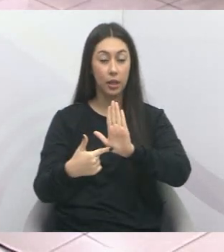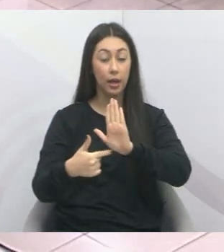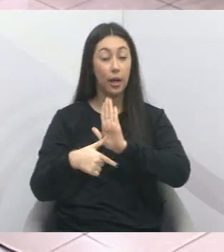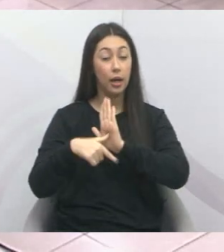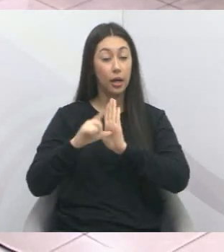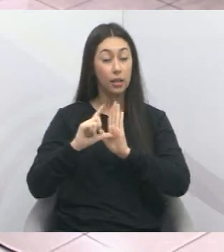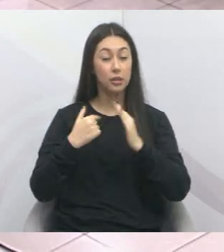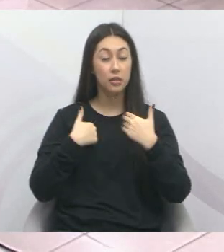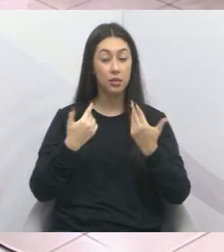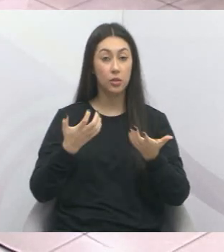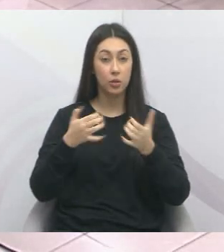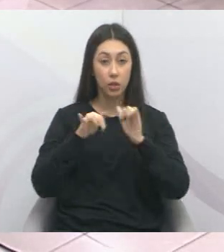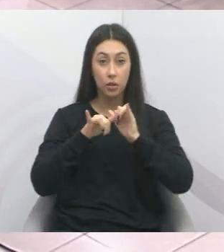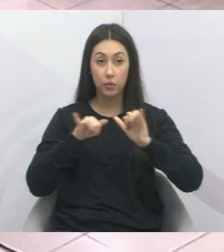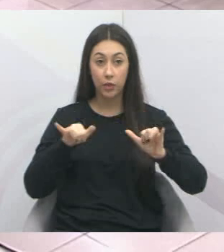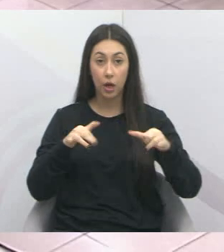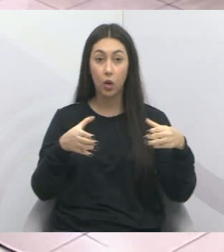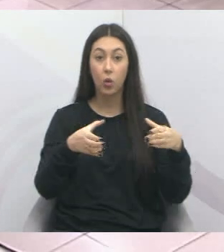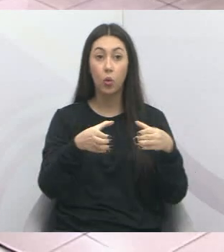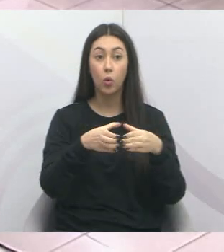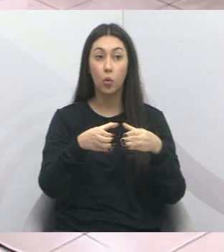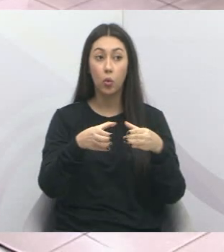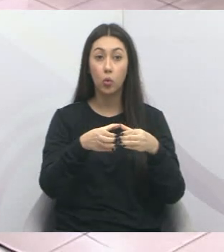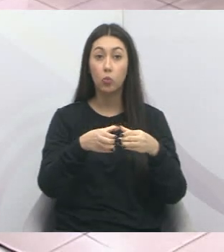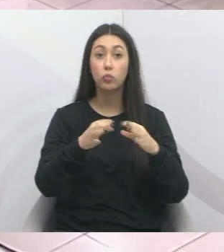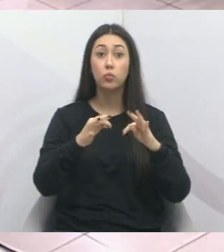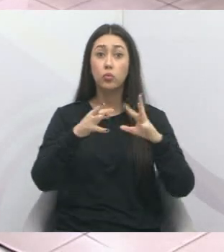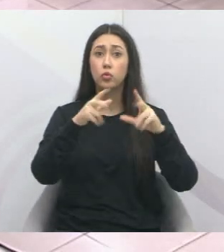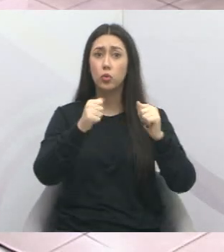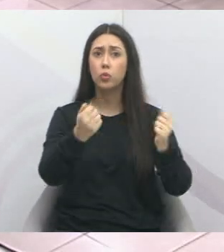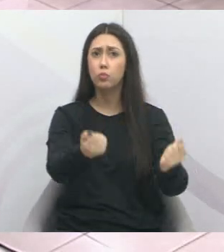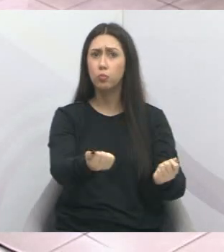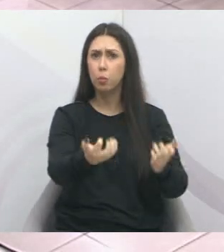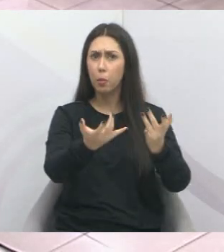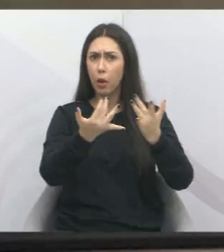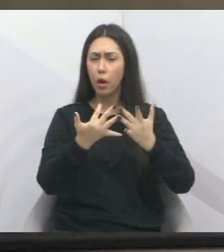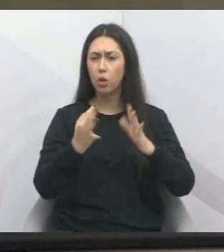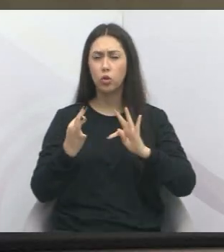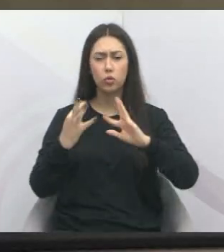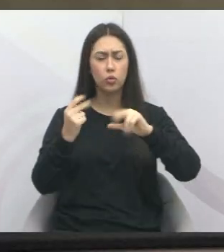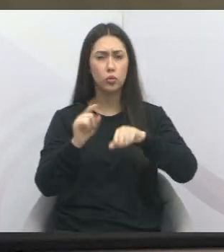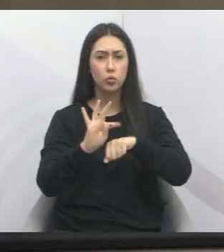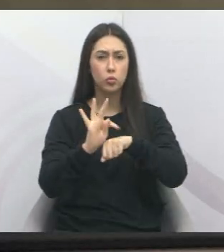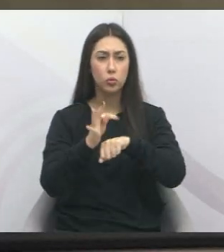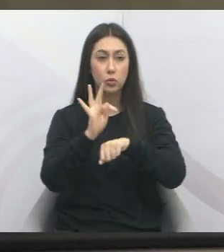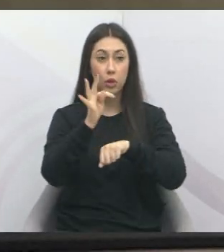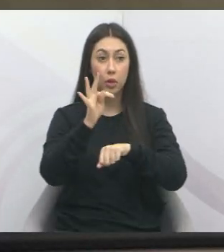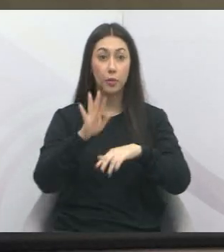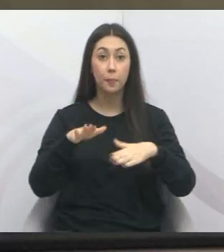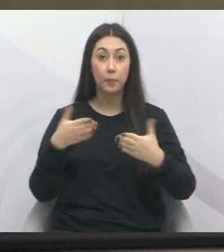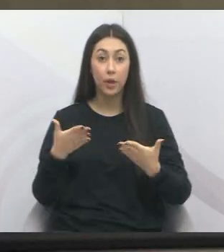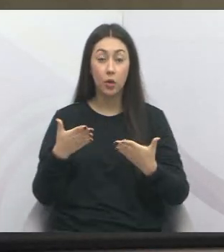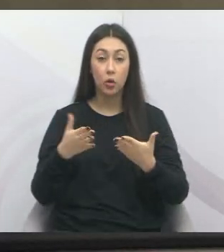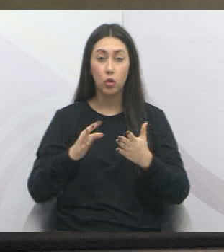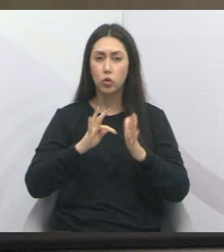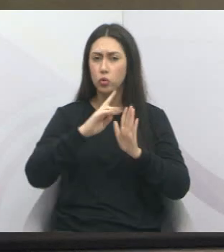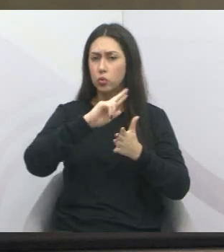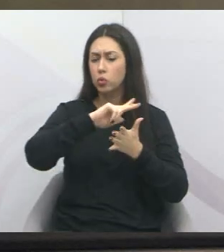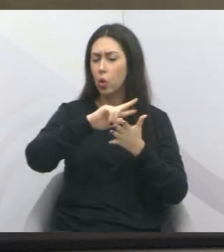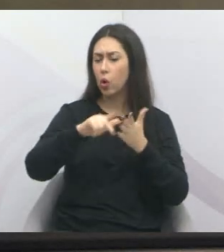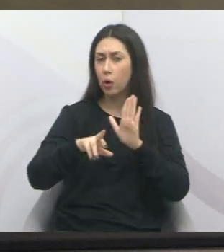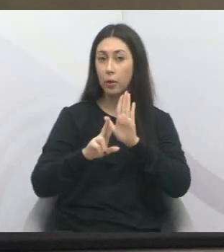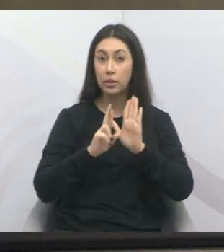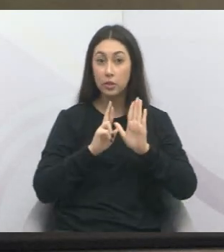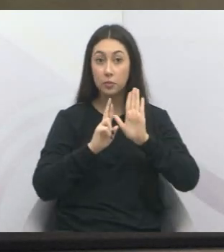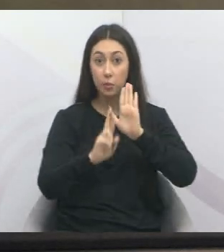ressaltar, mais uma vez, que a nossa equipe está toda aqui, somos todos os técnicos, então, todos esses resultados, eles